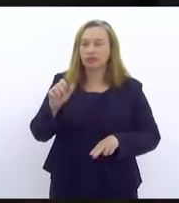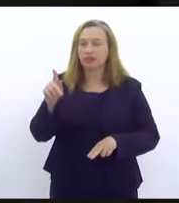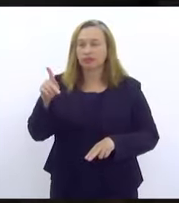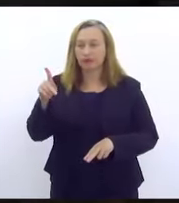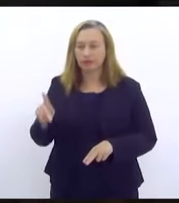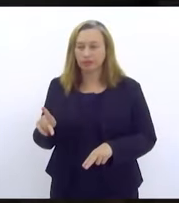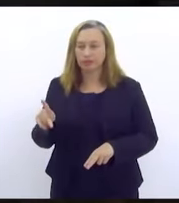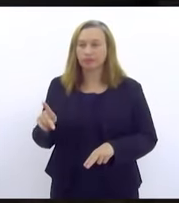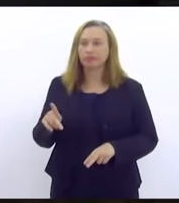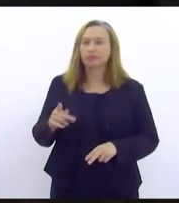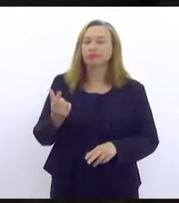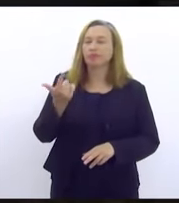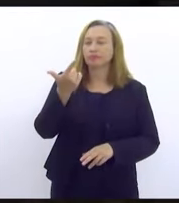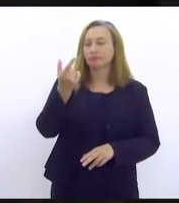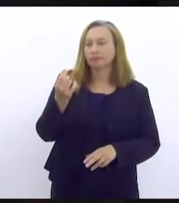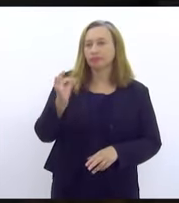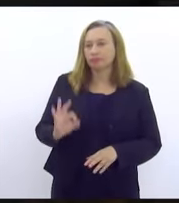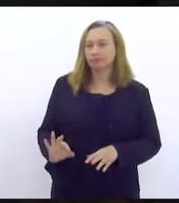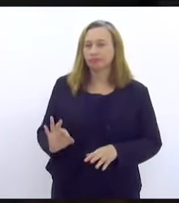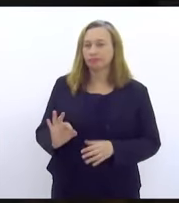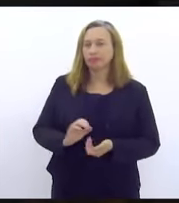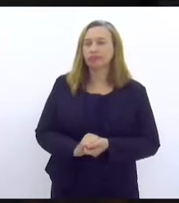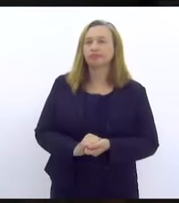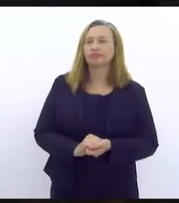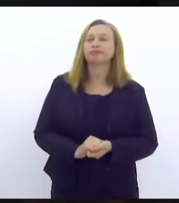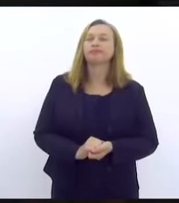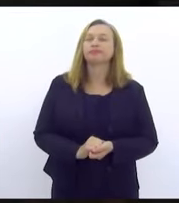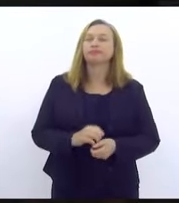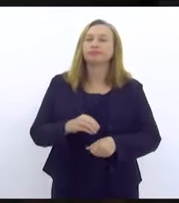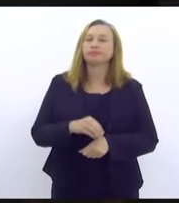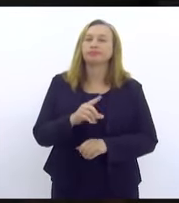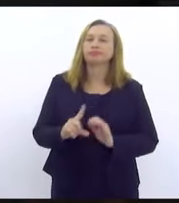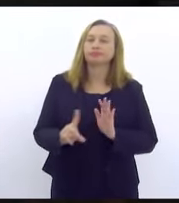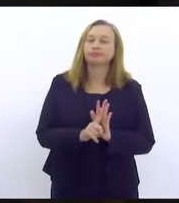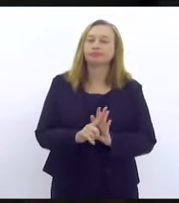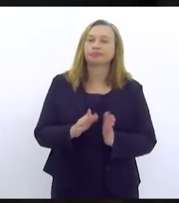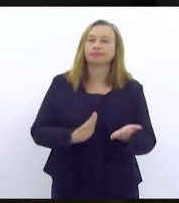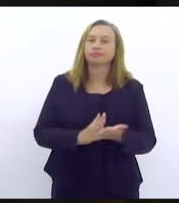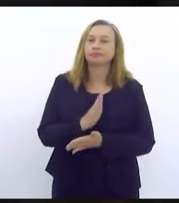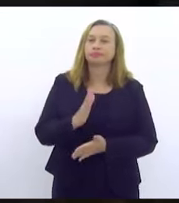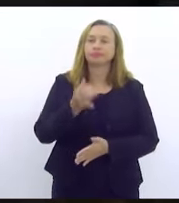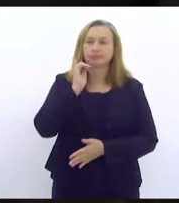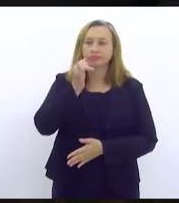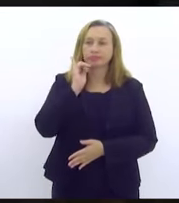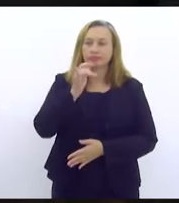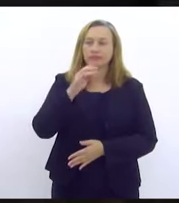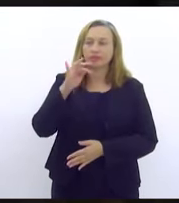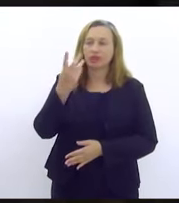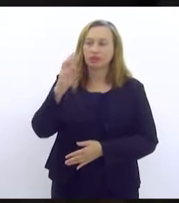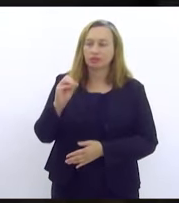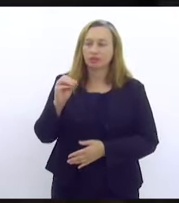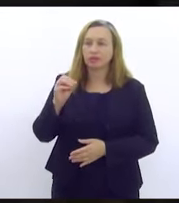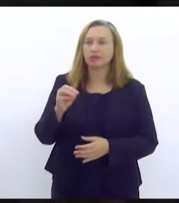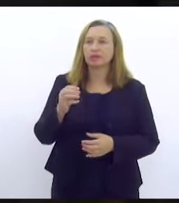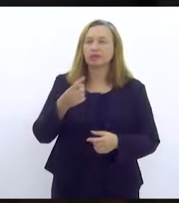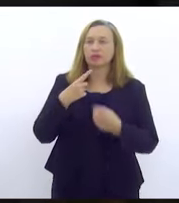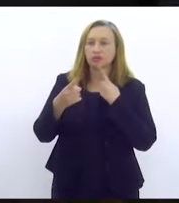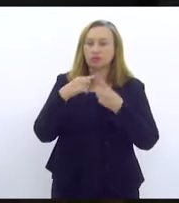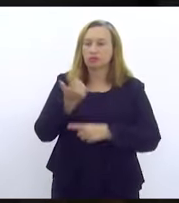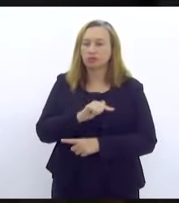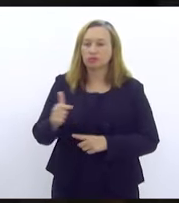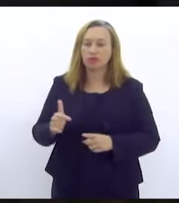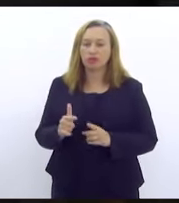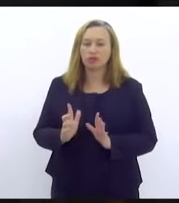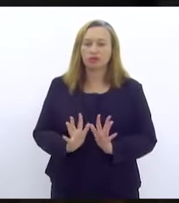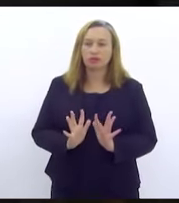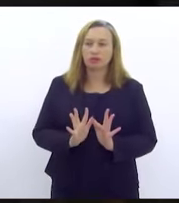de 20%. Parecer da Comissão de Indicação Legislativa favorável. Relator, deputado Felipe Soares. Em discussão, não havendo quem queira